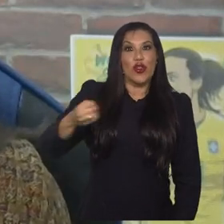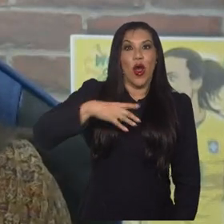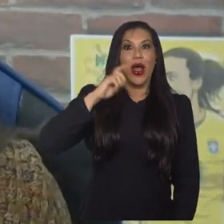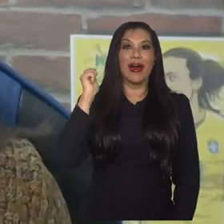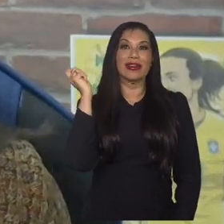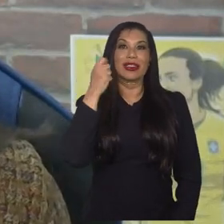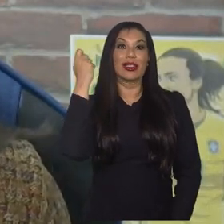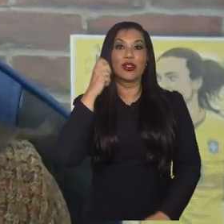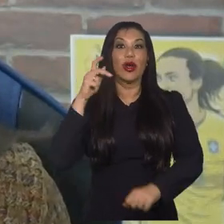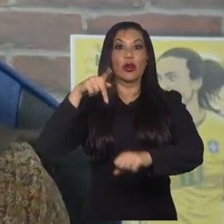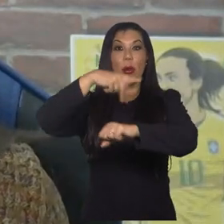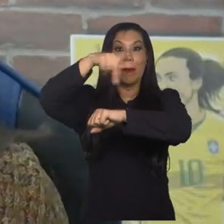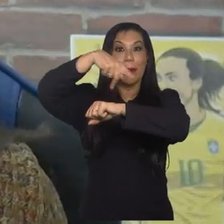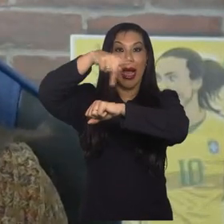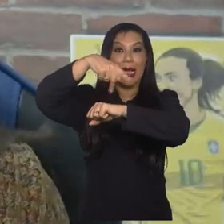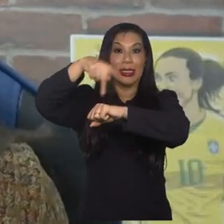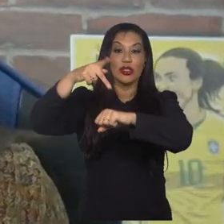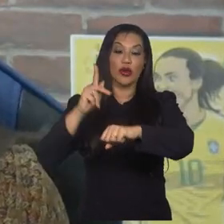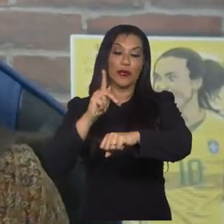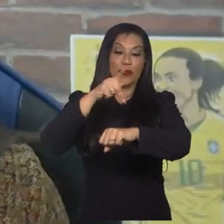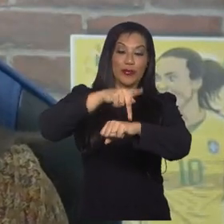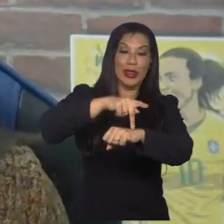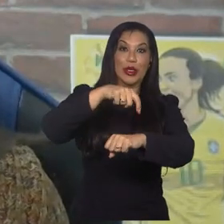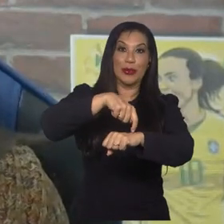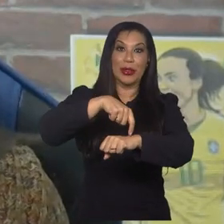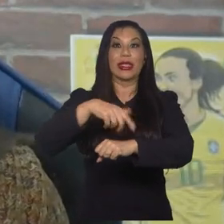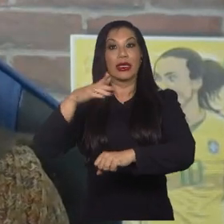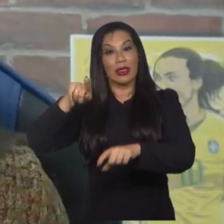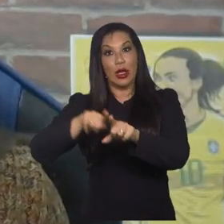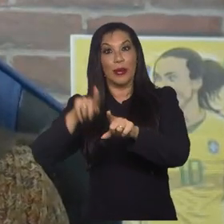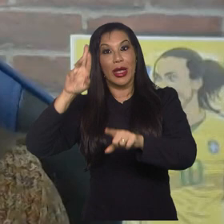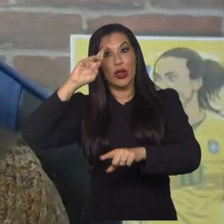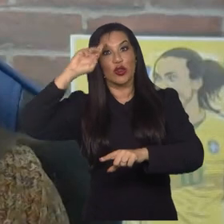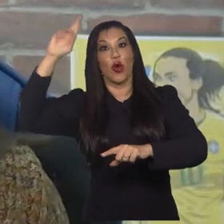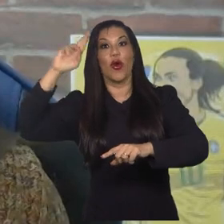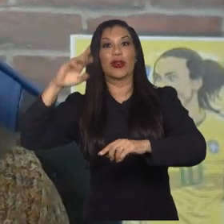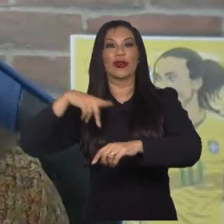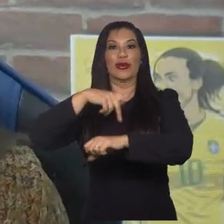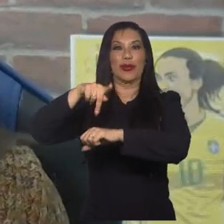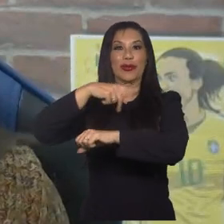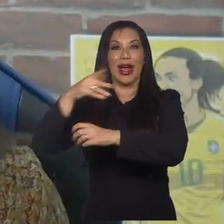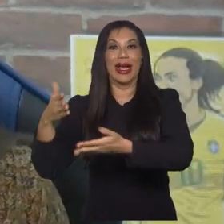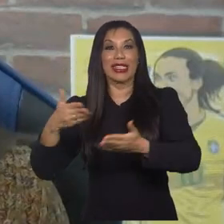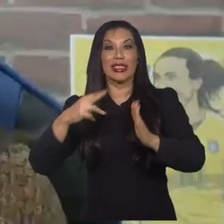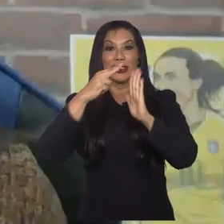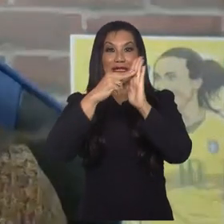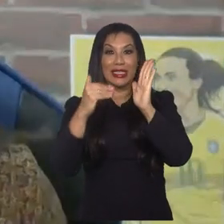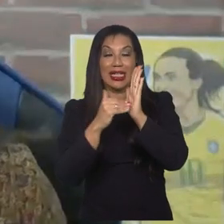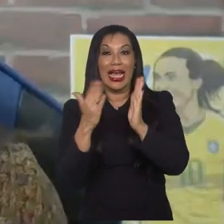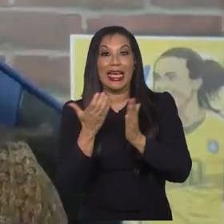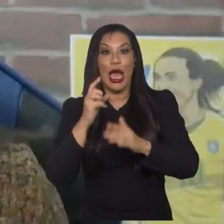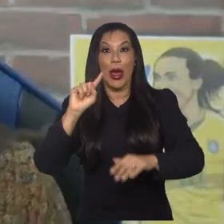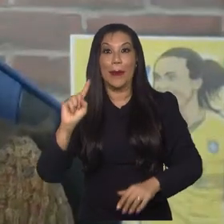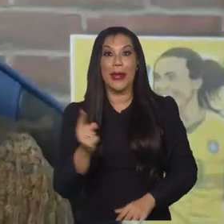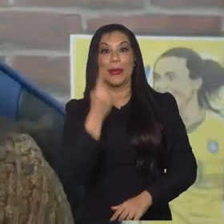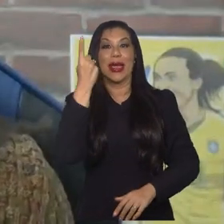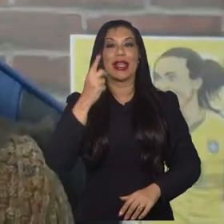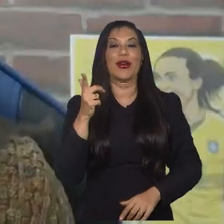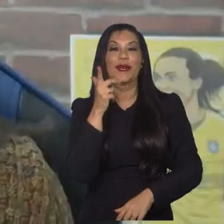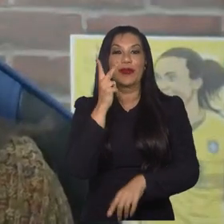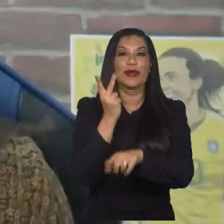da Filipinas. Por exemplo, a gente ter aí uma anfitriã, a Nova Zelândia, que quer tentar sua primeira vitória numa Copa do